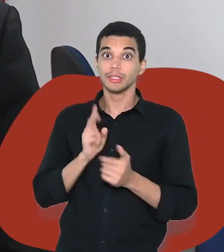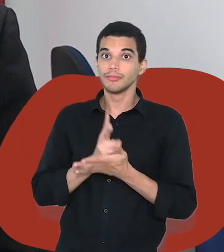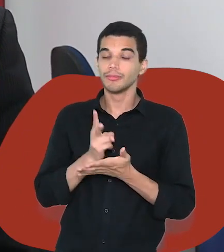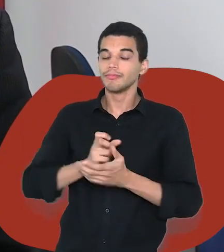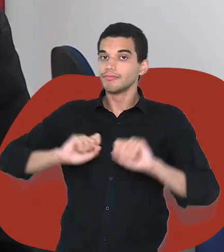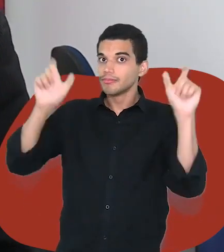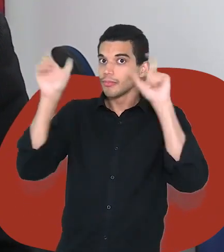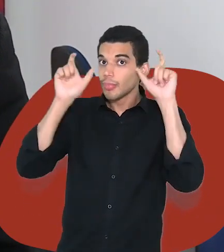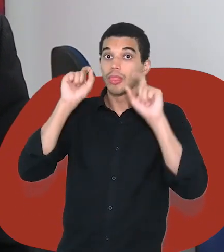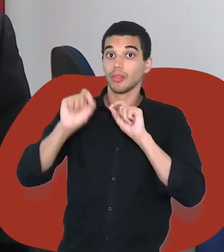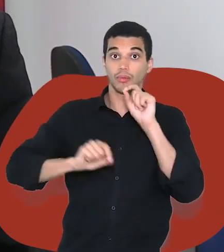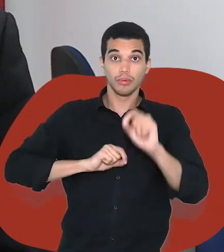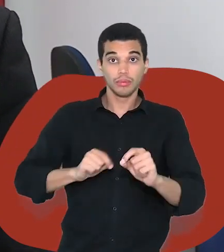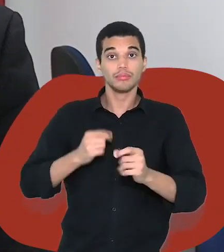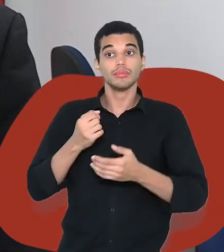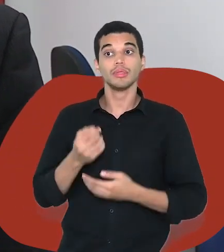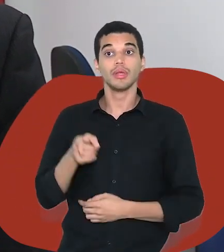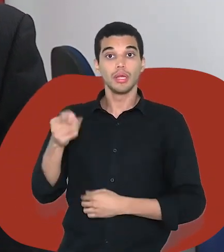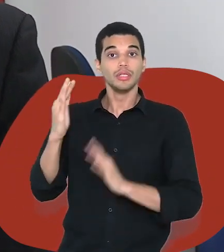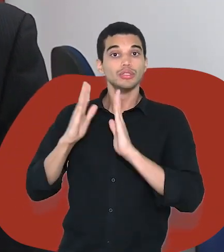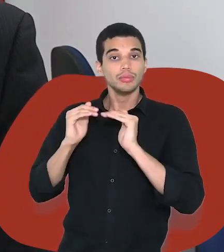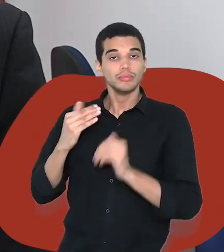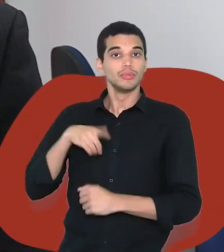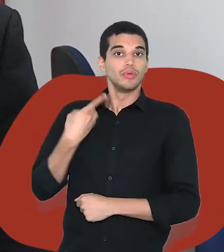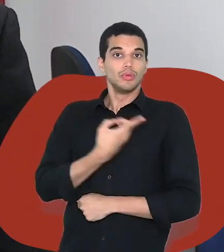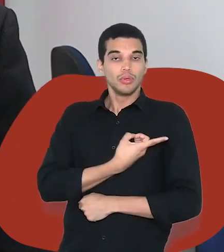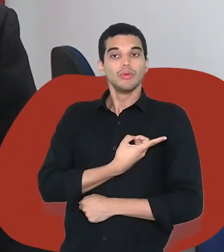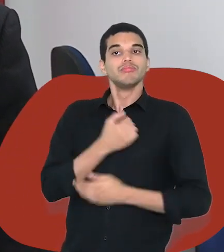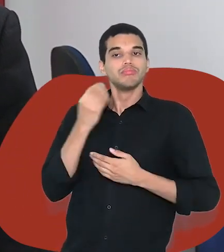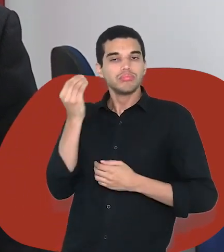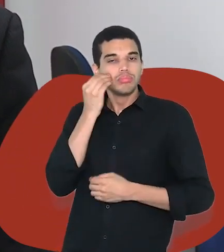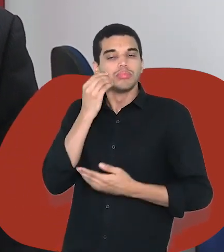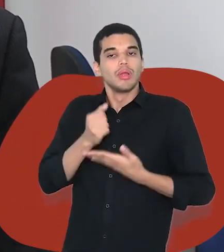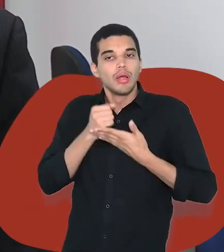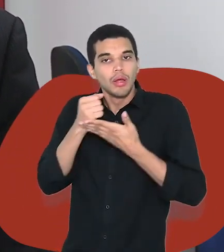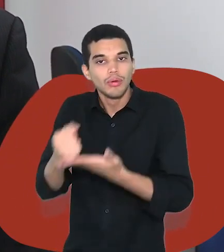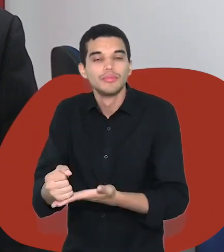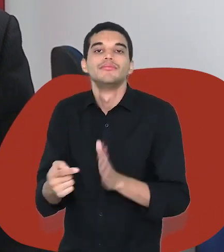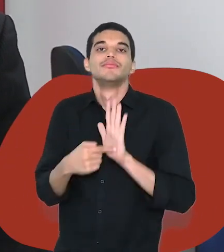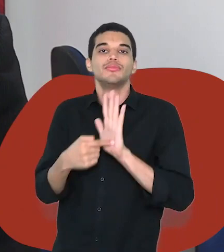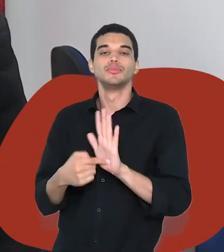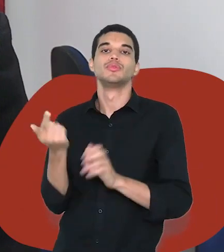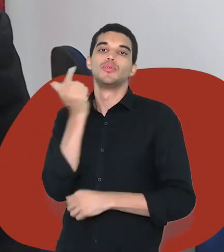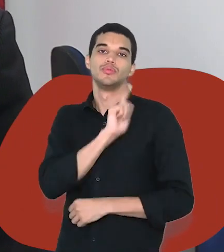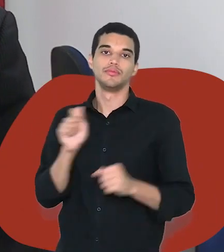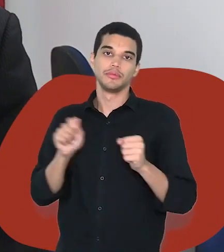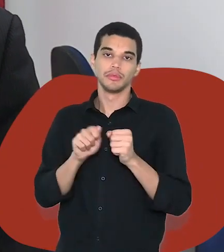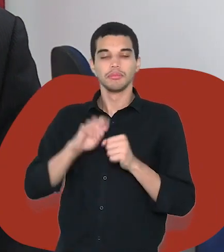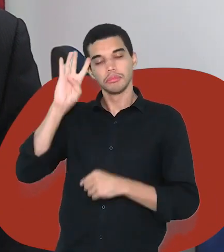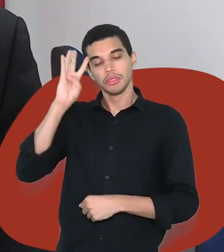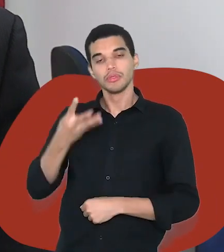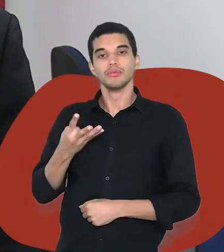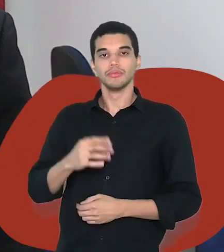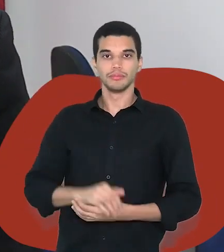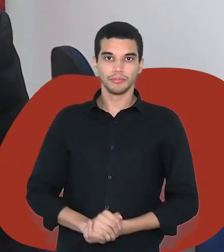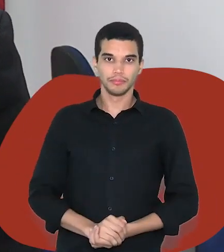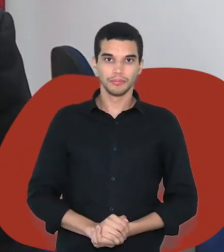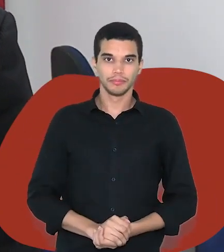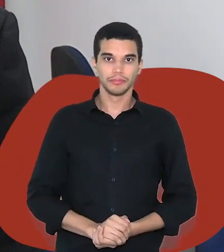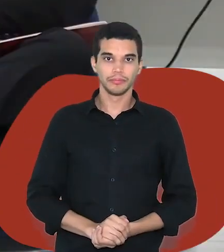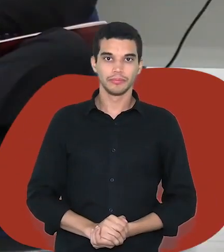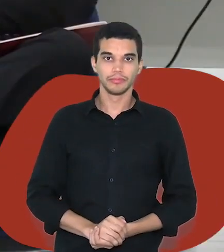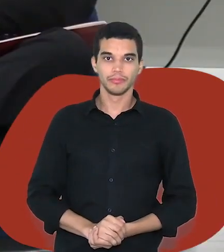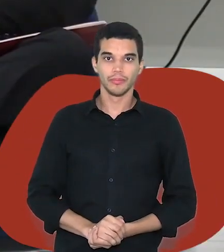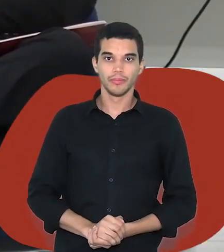possíveis e sempre a preocupação de darmos um retorno do que foi solicitado, né, das demandas que foram colhidas durante